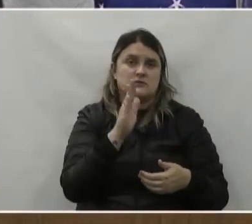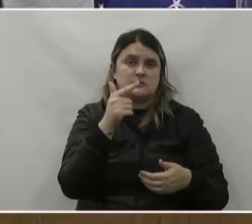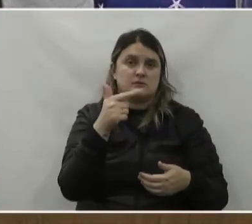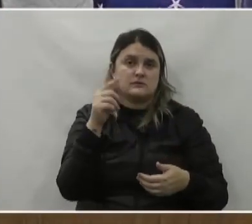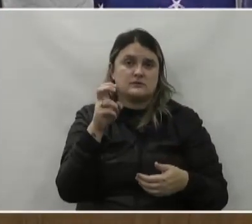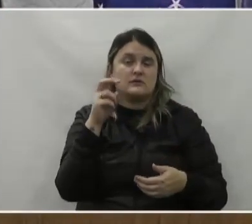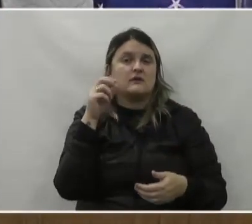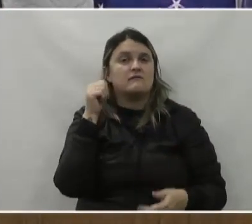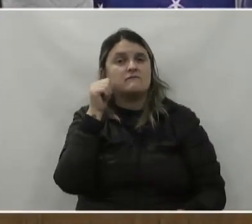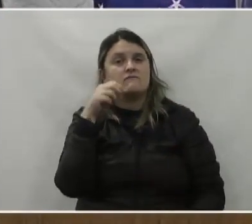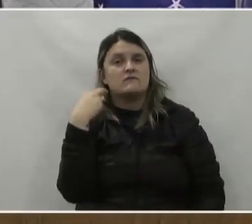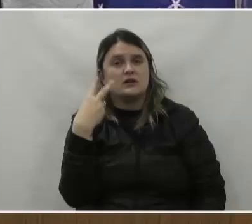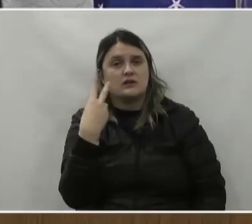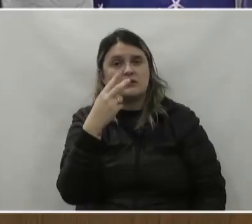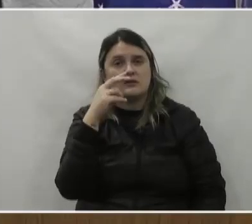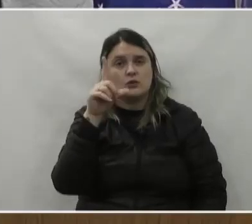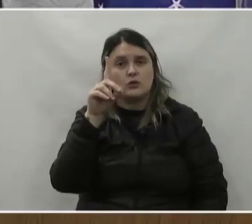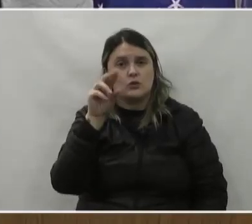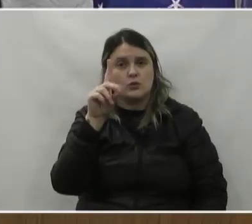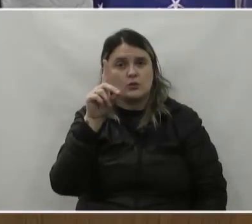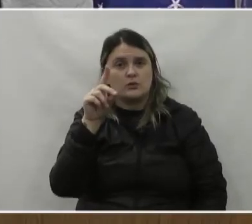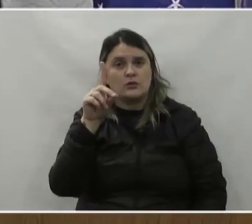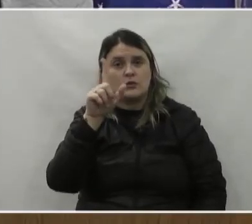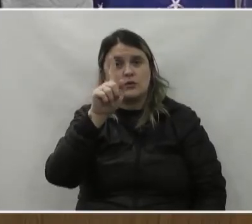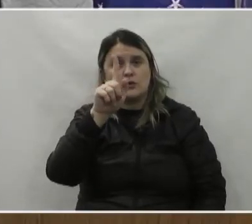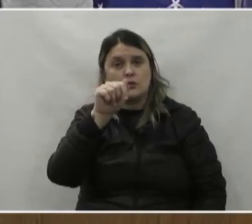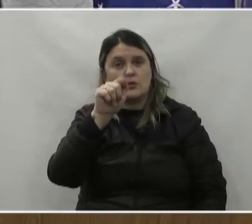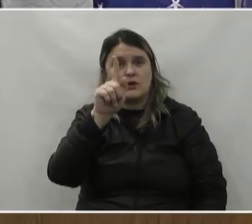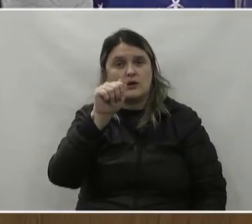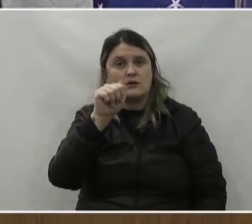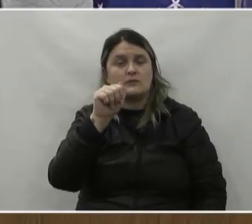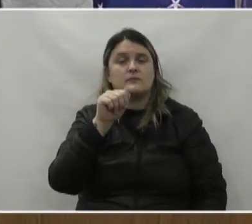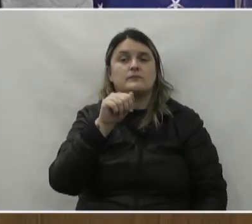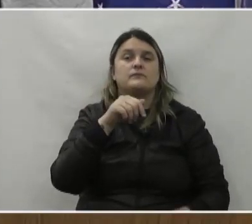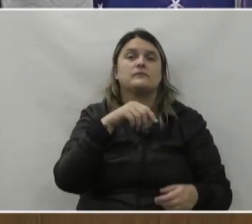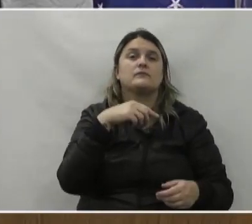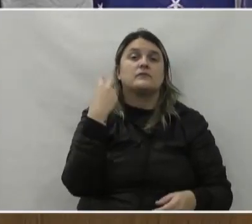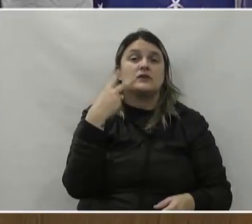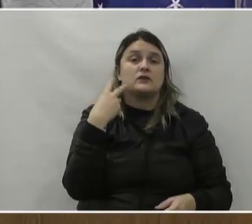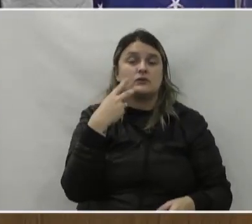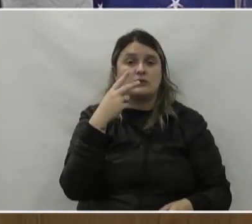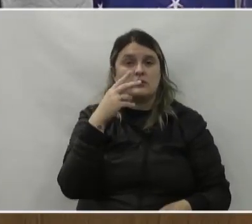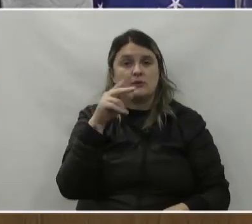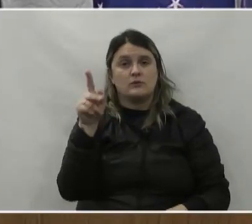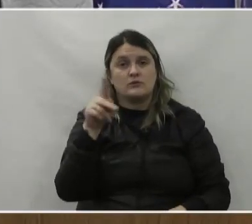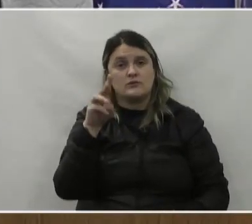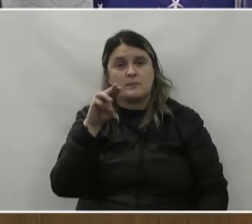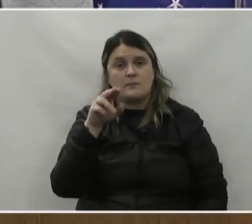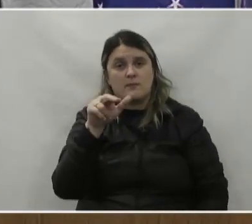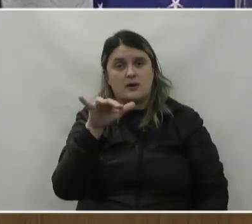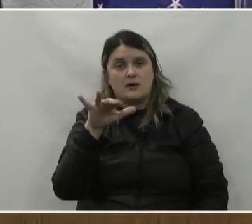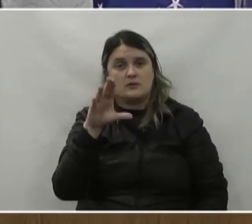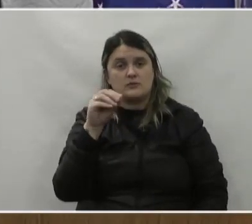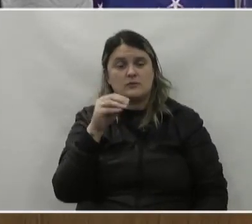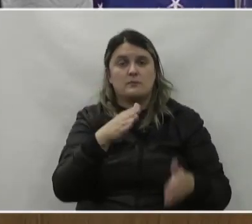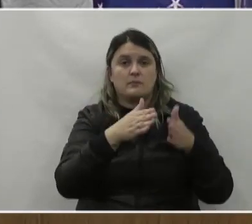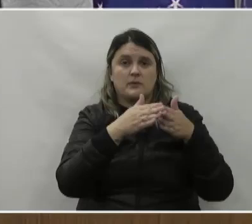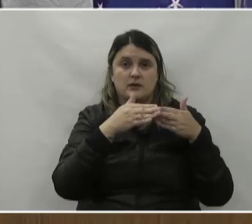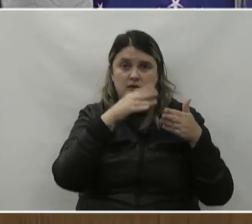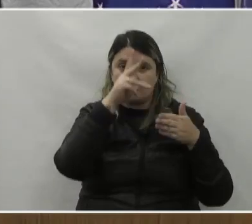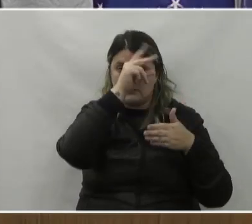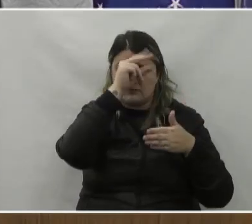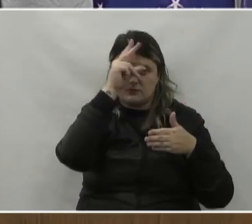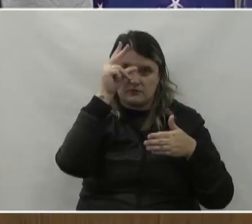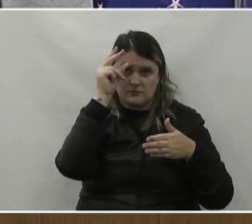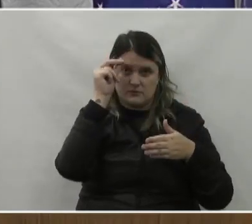126/2025 da vereadora Evelyn Tesseroli de Paula Dias e do vereador Márcio Fernando Zig ao Poder